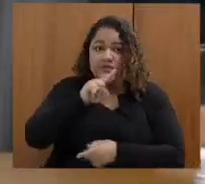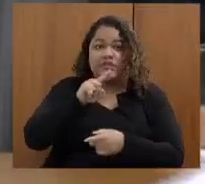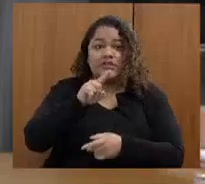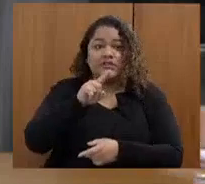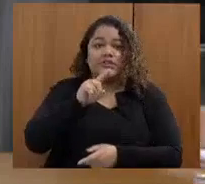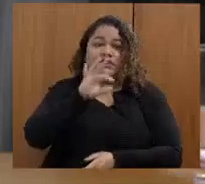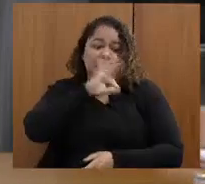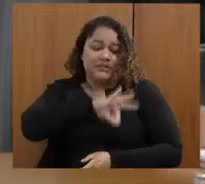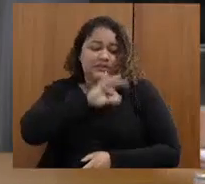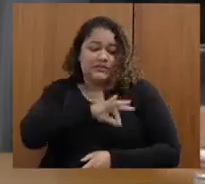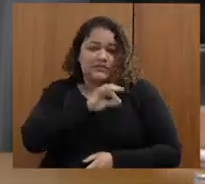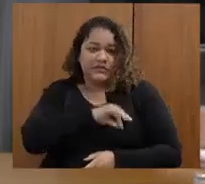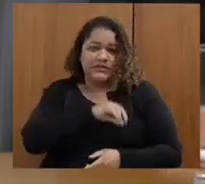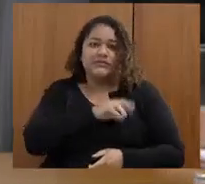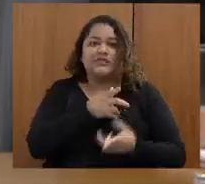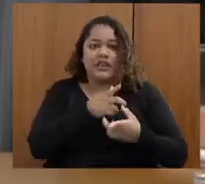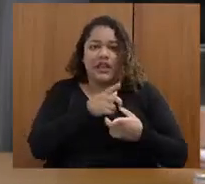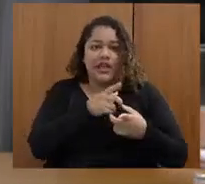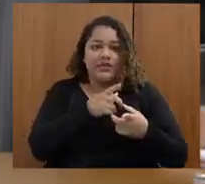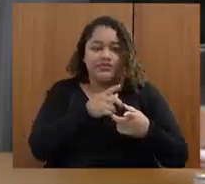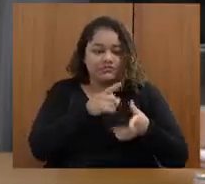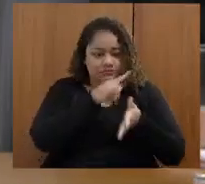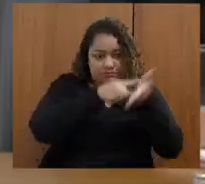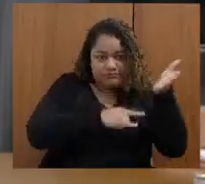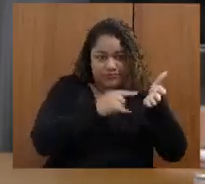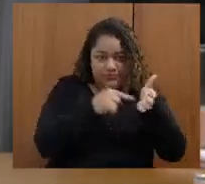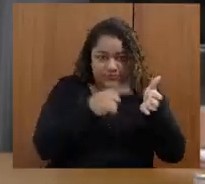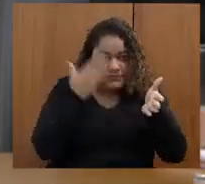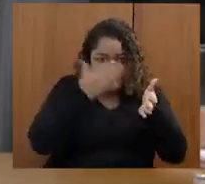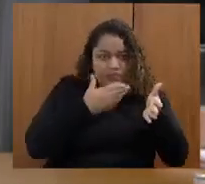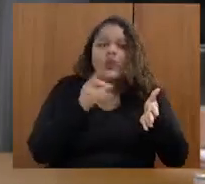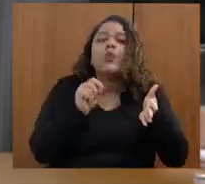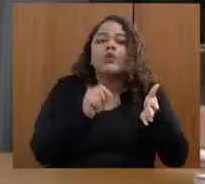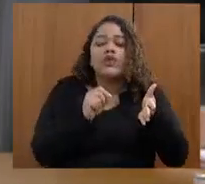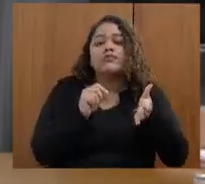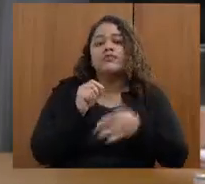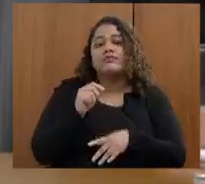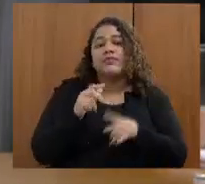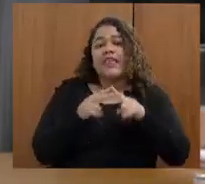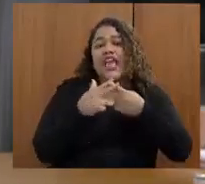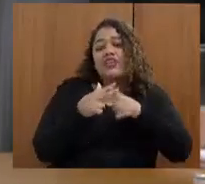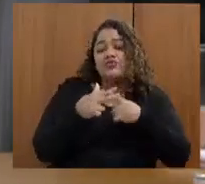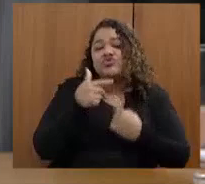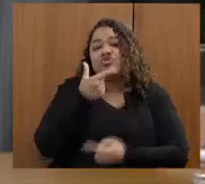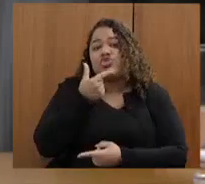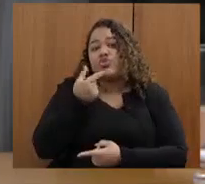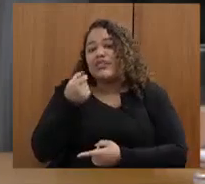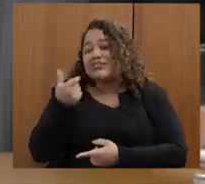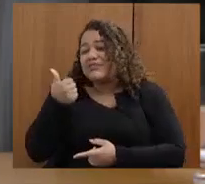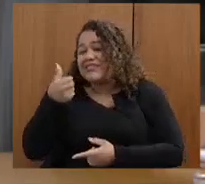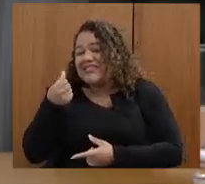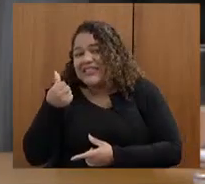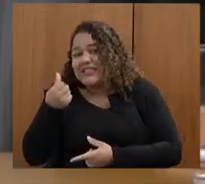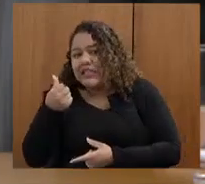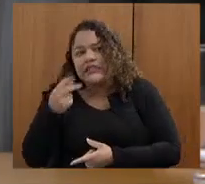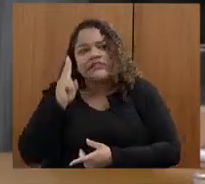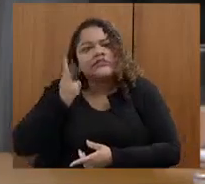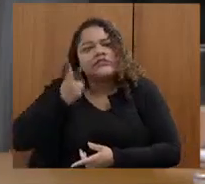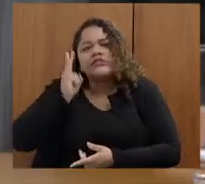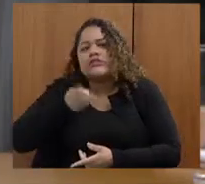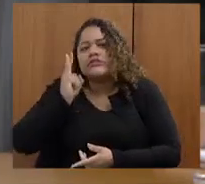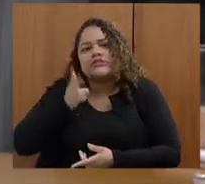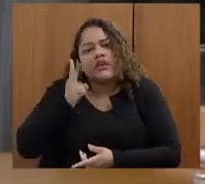efetivo o reajuste de 2016 estava no jogo em todas as ações